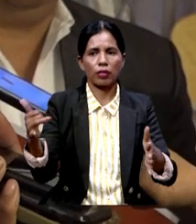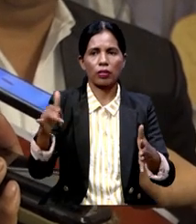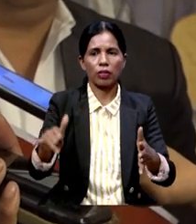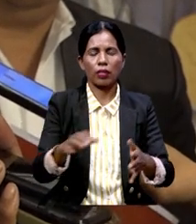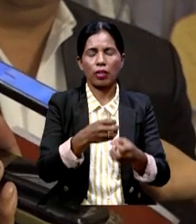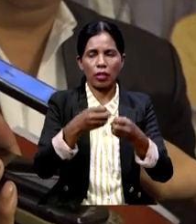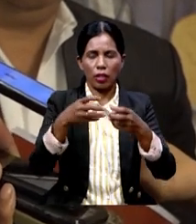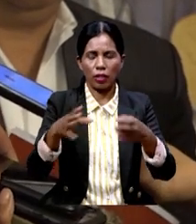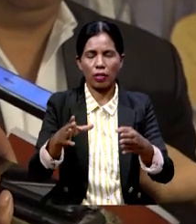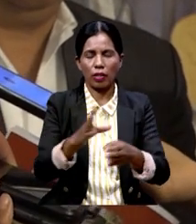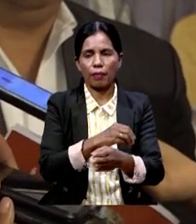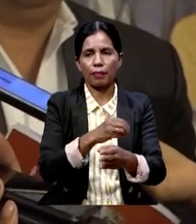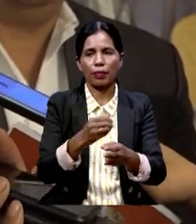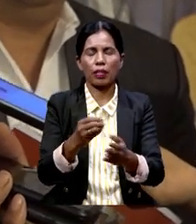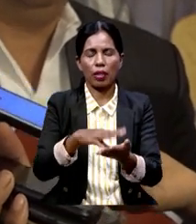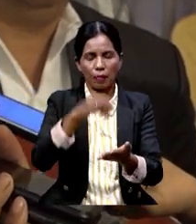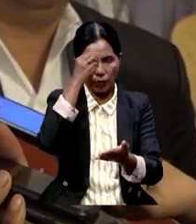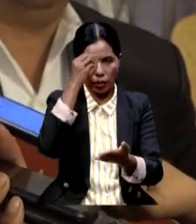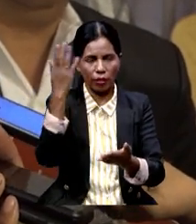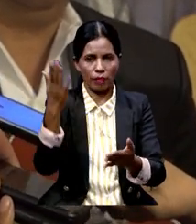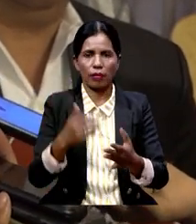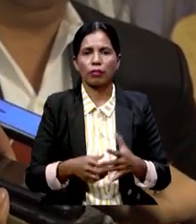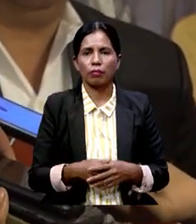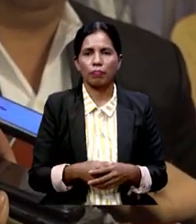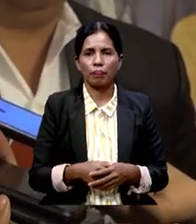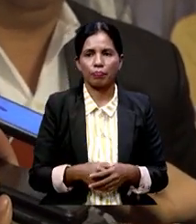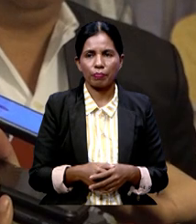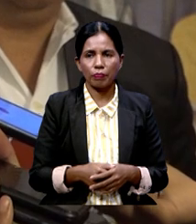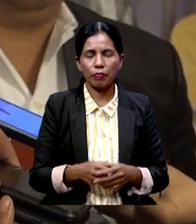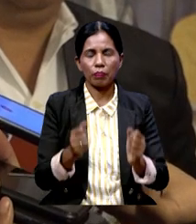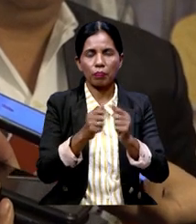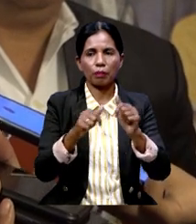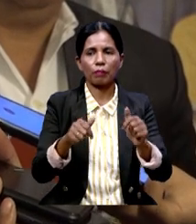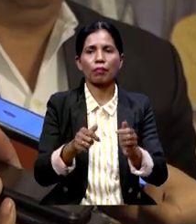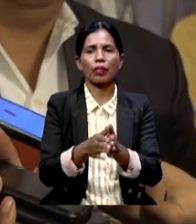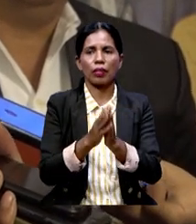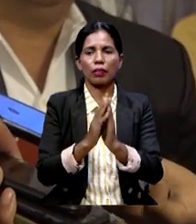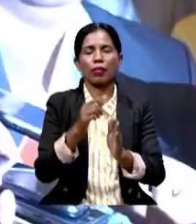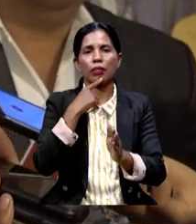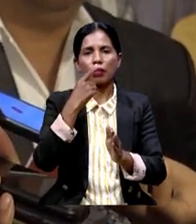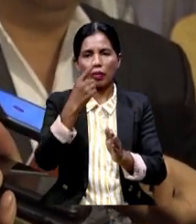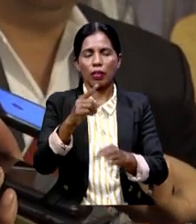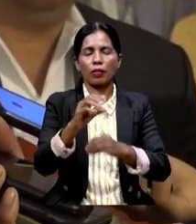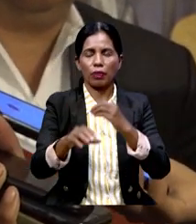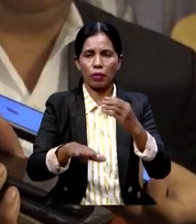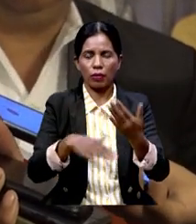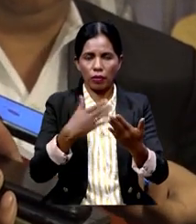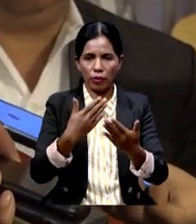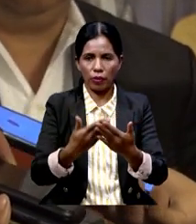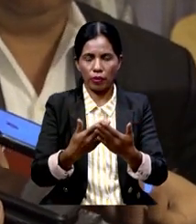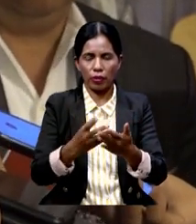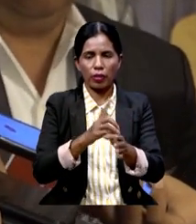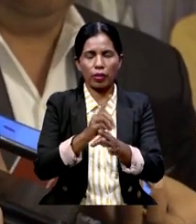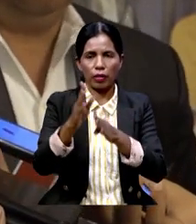ho kursu nebe ma durante sira tuir hela. Honu ne husu oing hao apelationa ba iha cargo